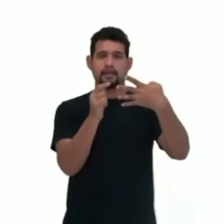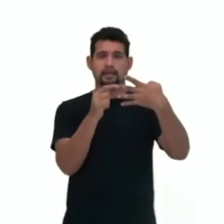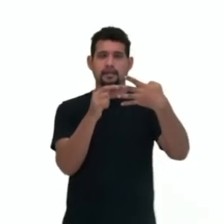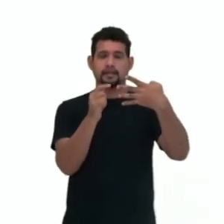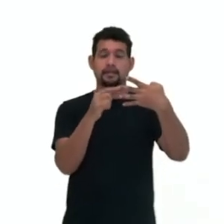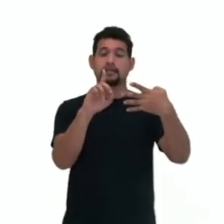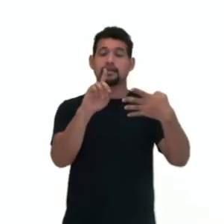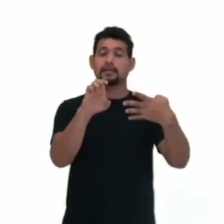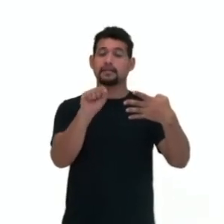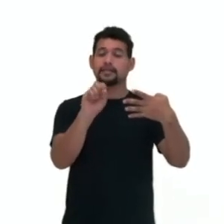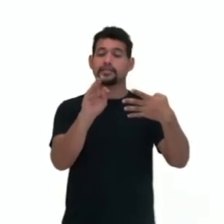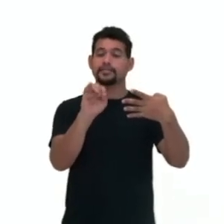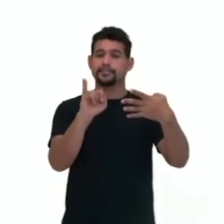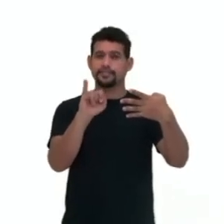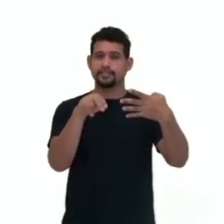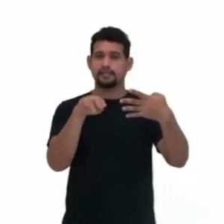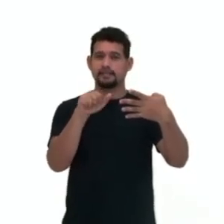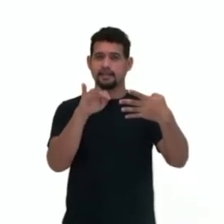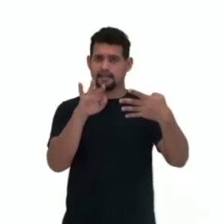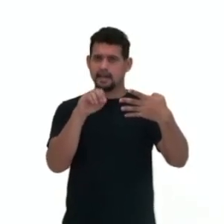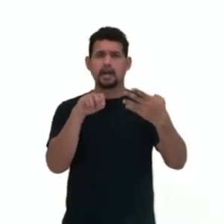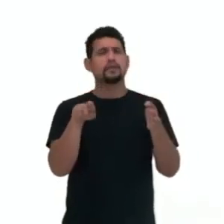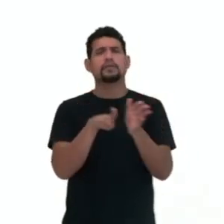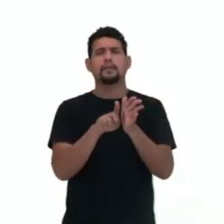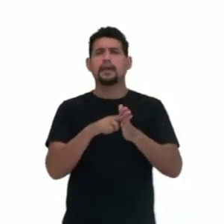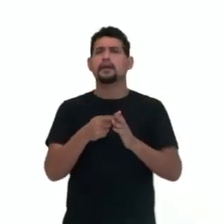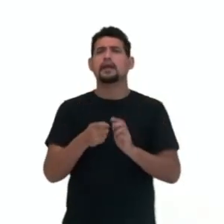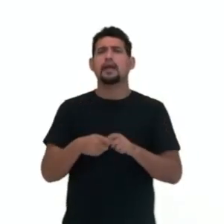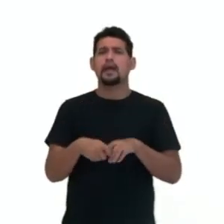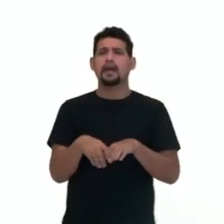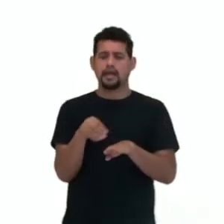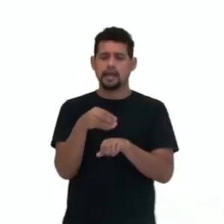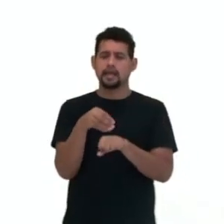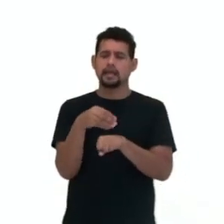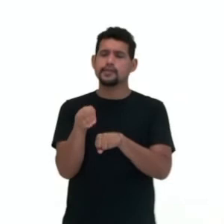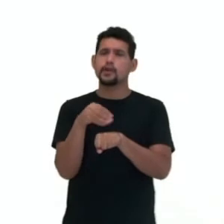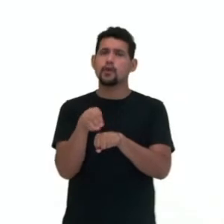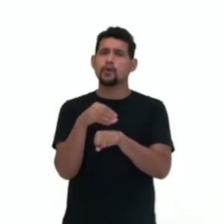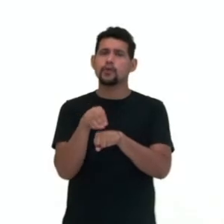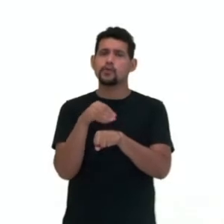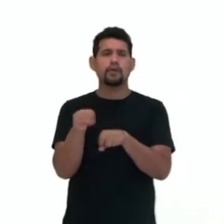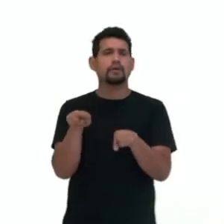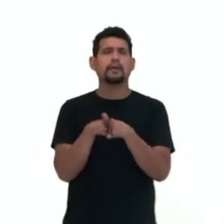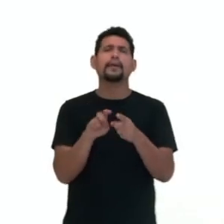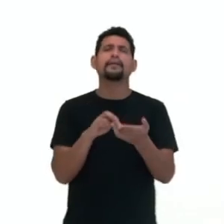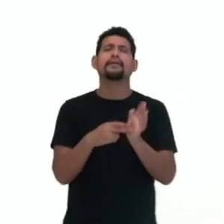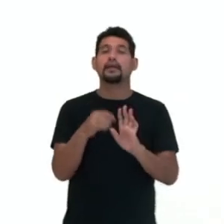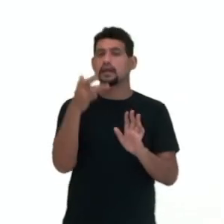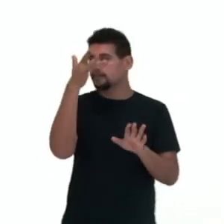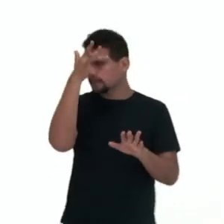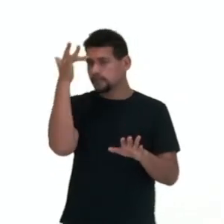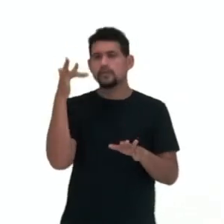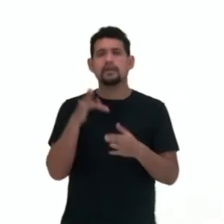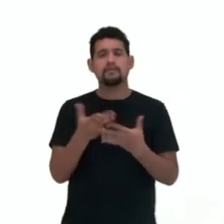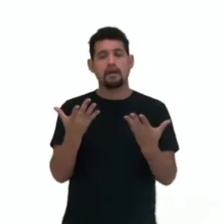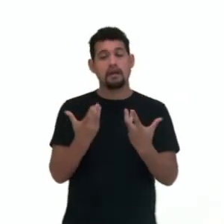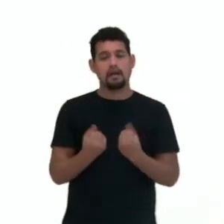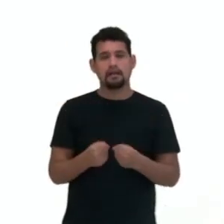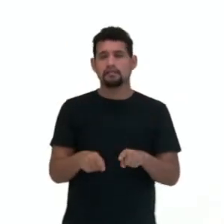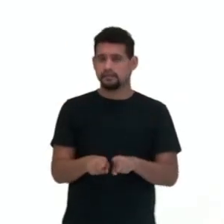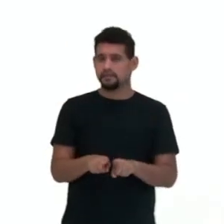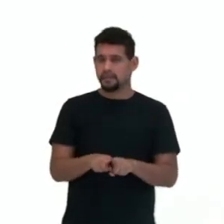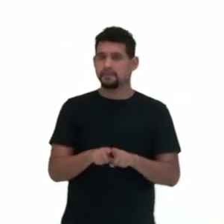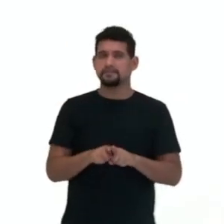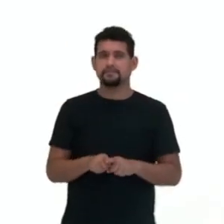ou também chamado interlocutor, é a indicação da pessoa ou instituição que vai receber essa